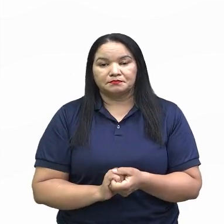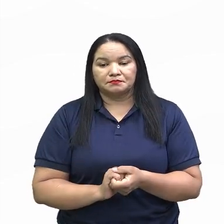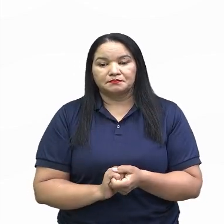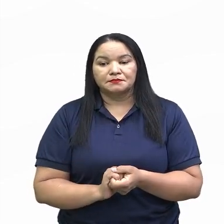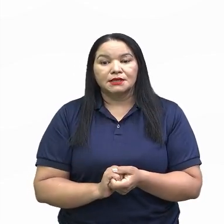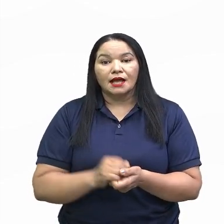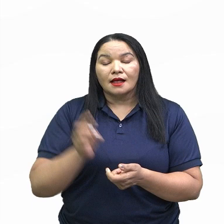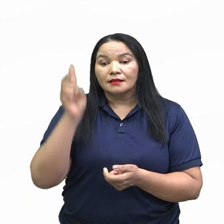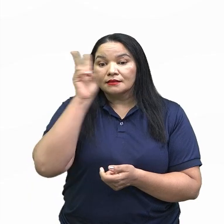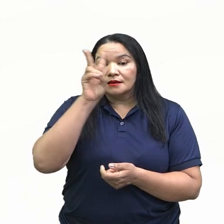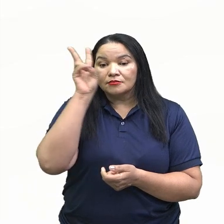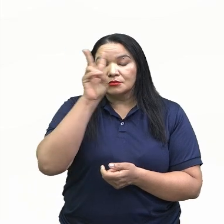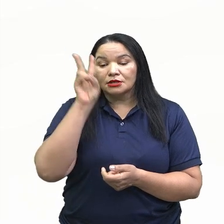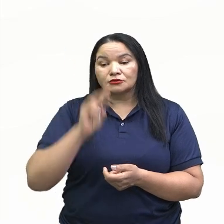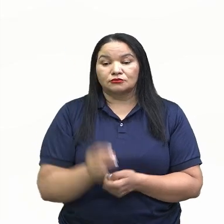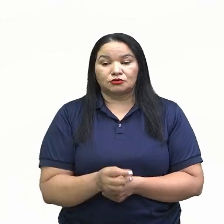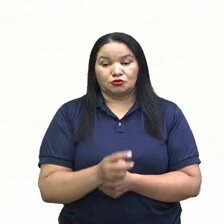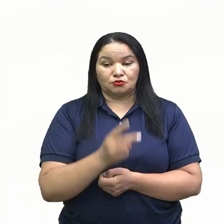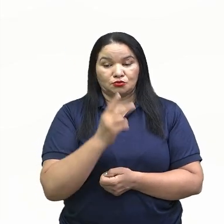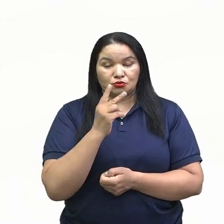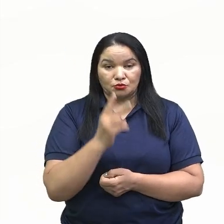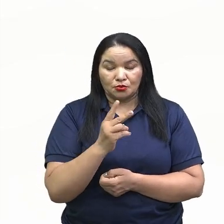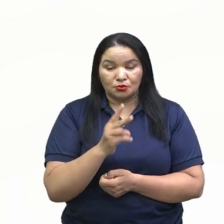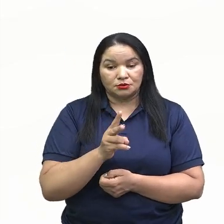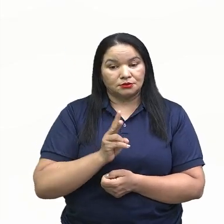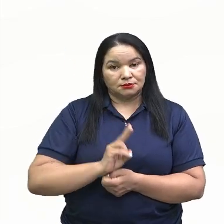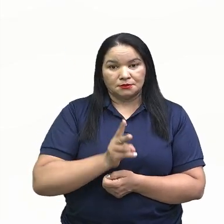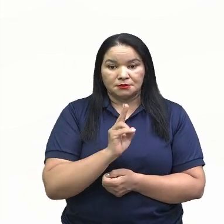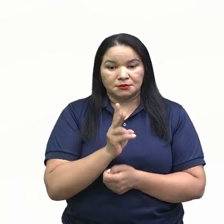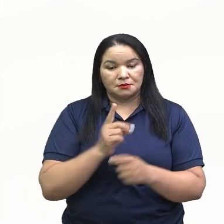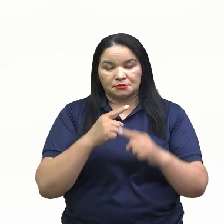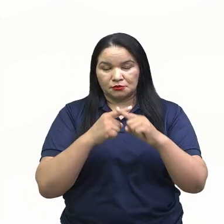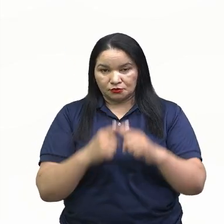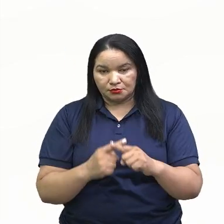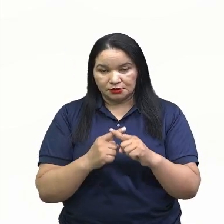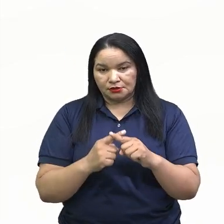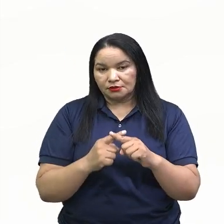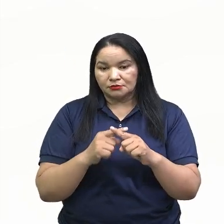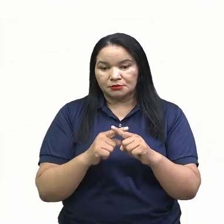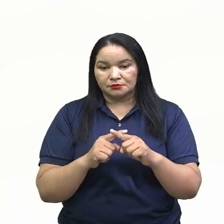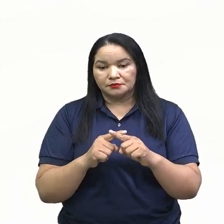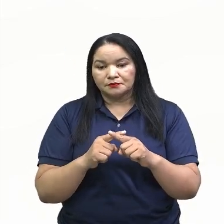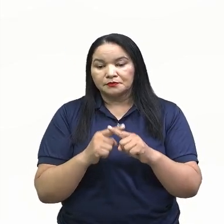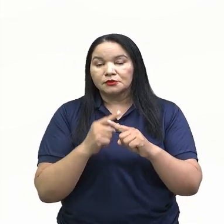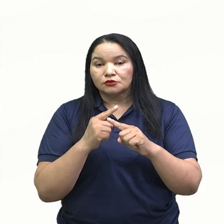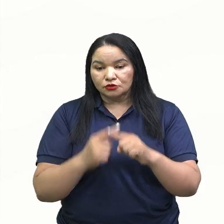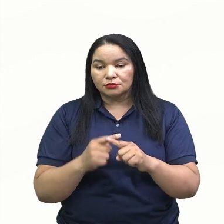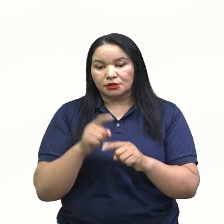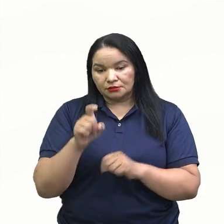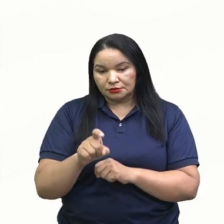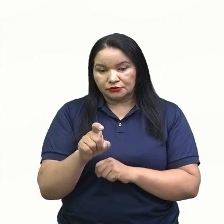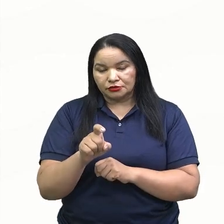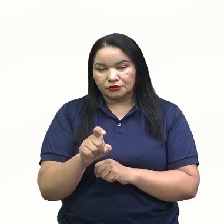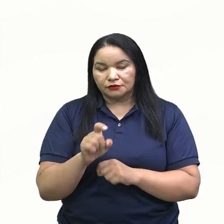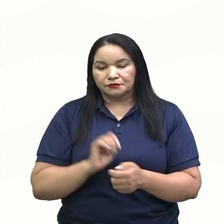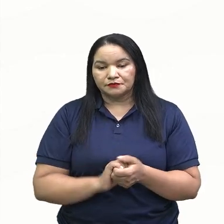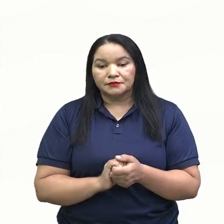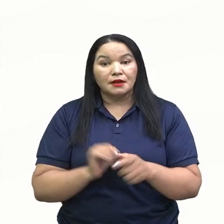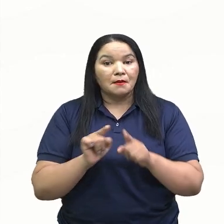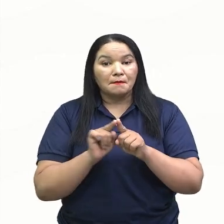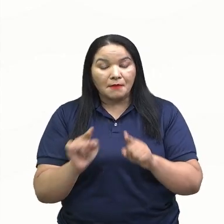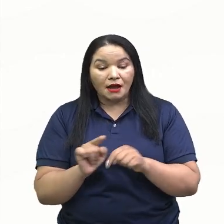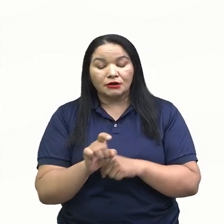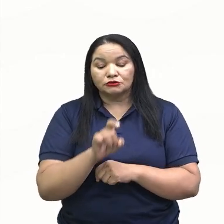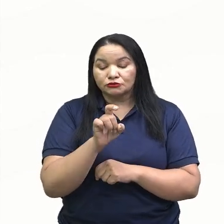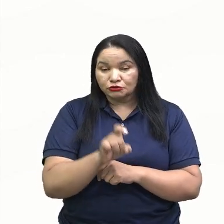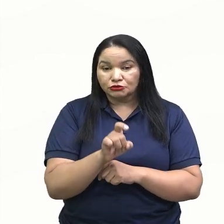aos senhores que o 2 está sendo multiplicado pelo x, tudo bem? Mas o x, ele vai ter um